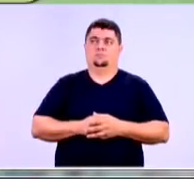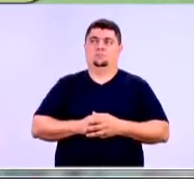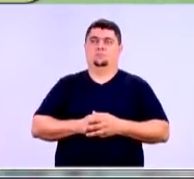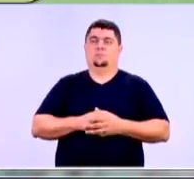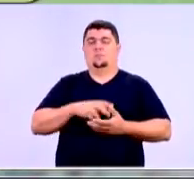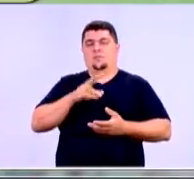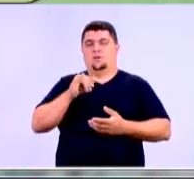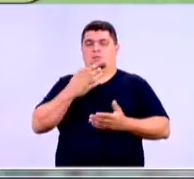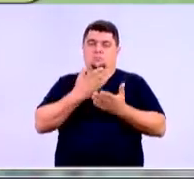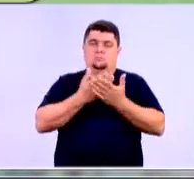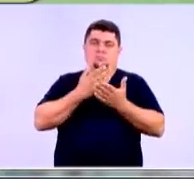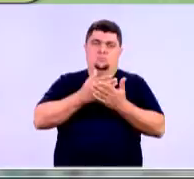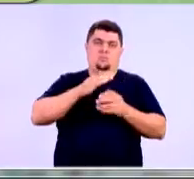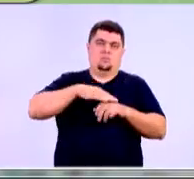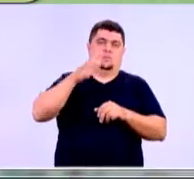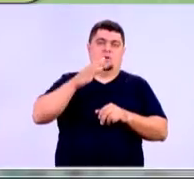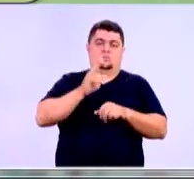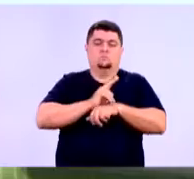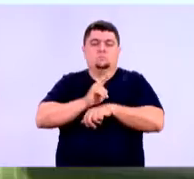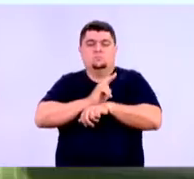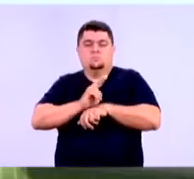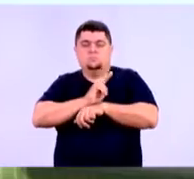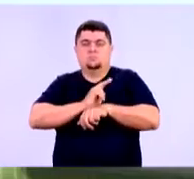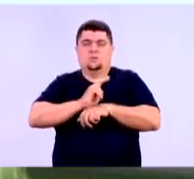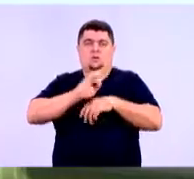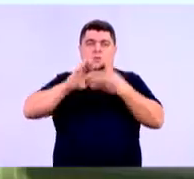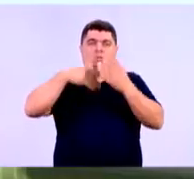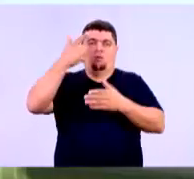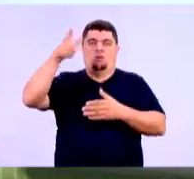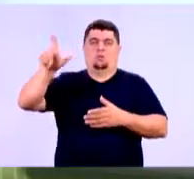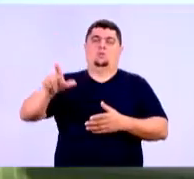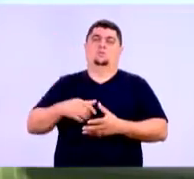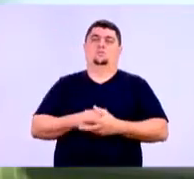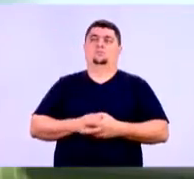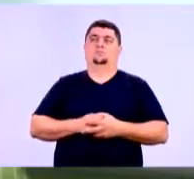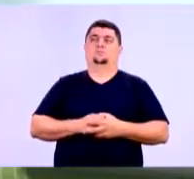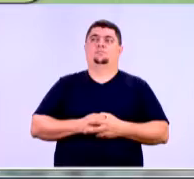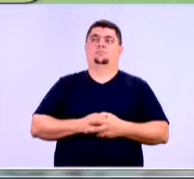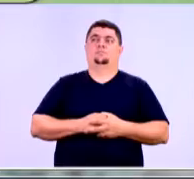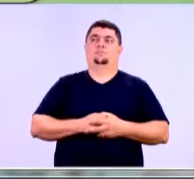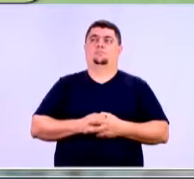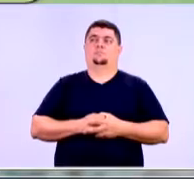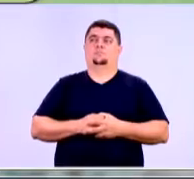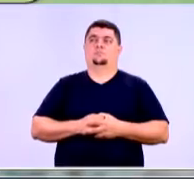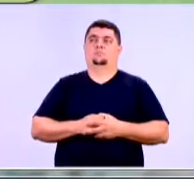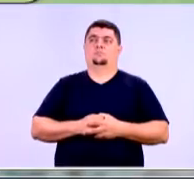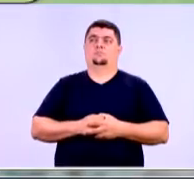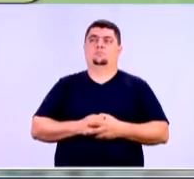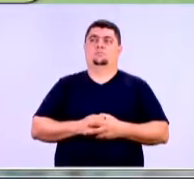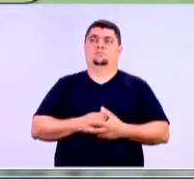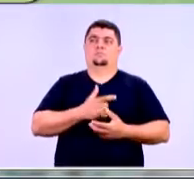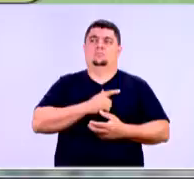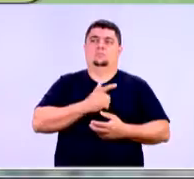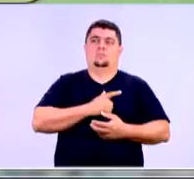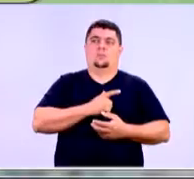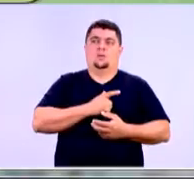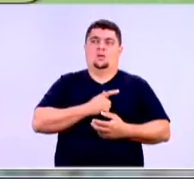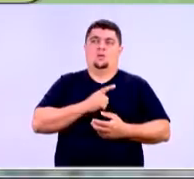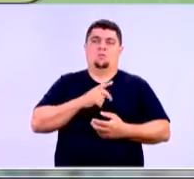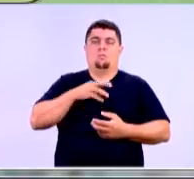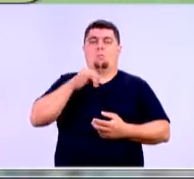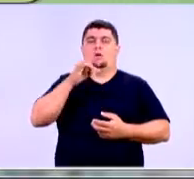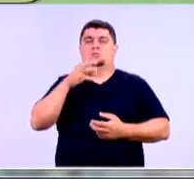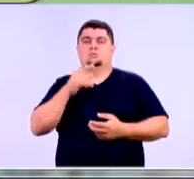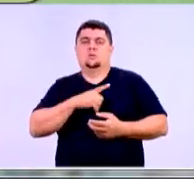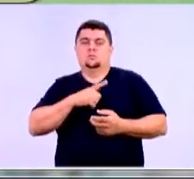vamos estudar um pouco mais sobre esse monitoramento nas próximas aulas. Além disso, vamos estudar mensuração,